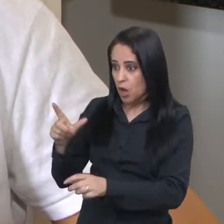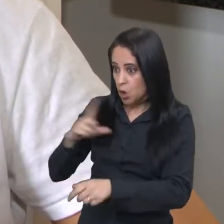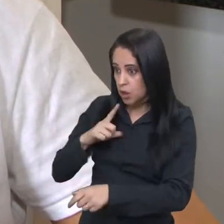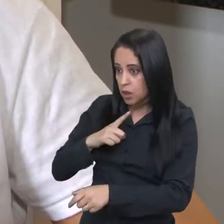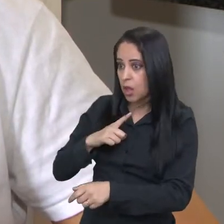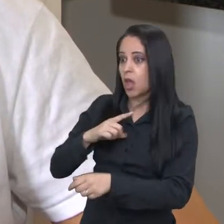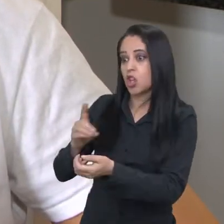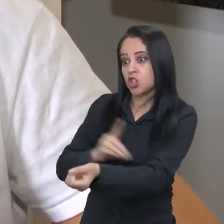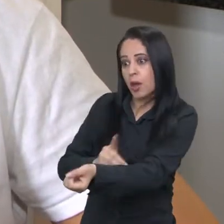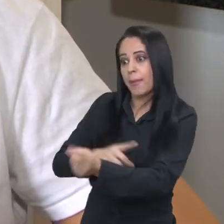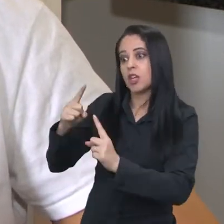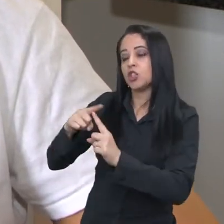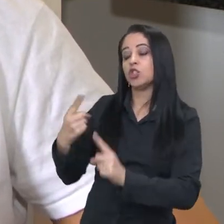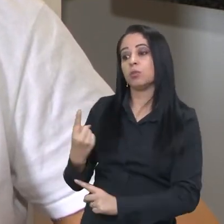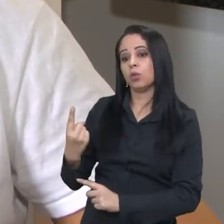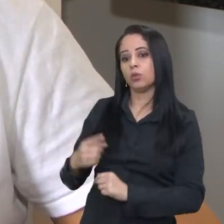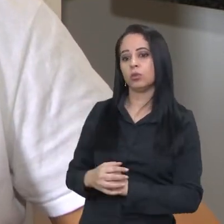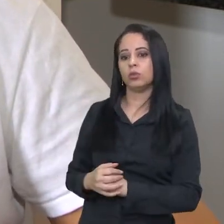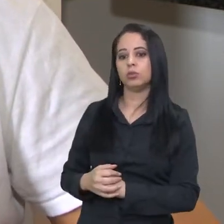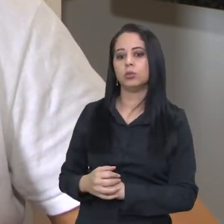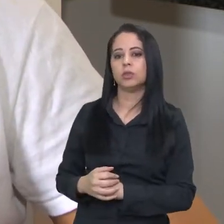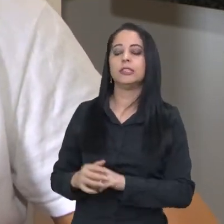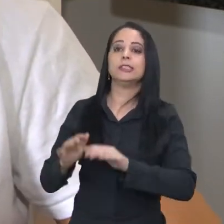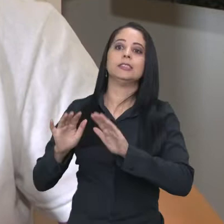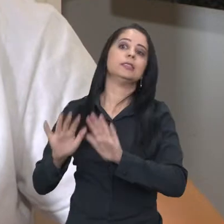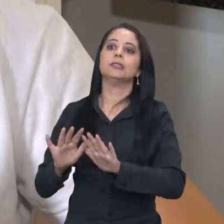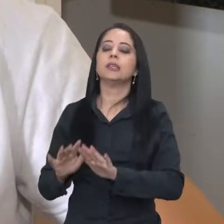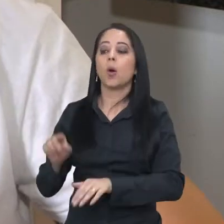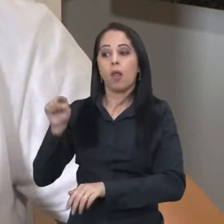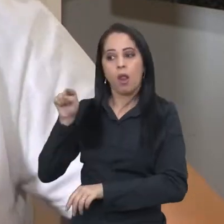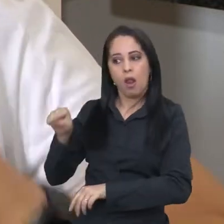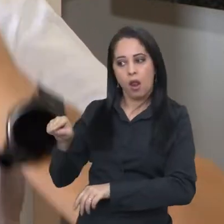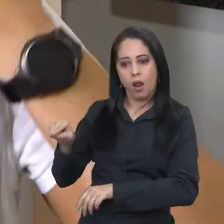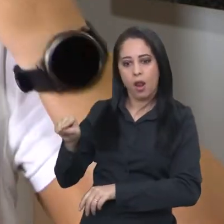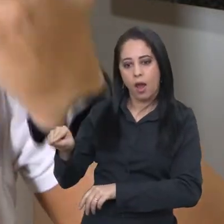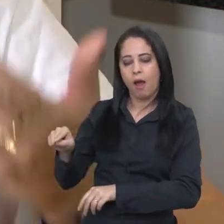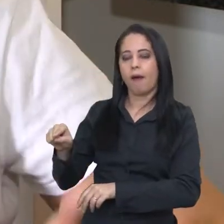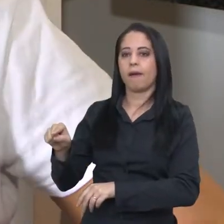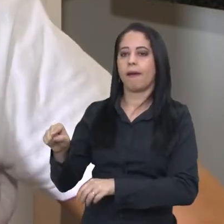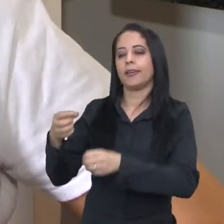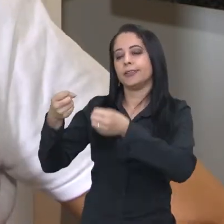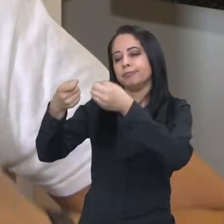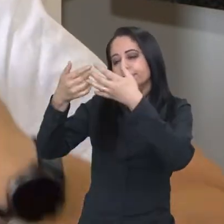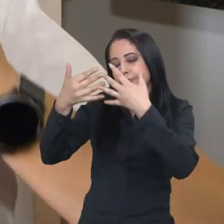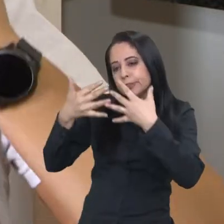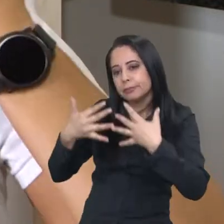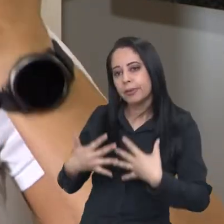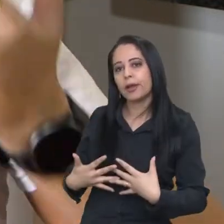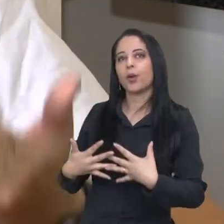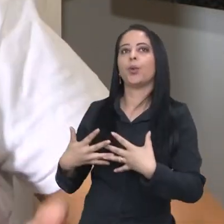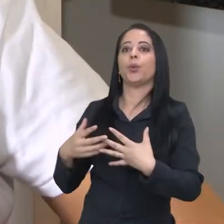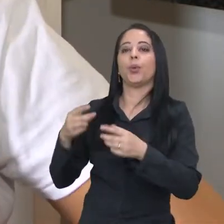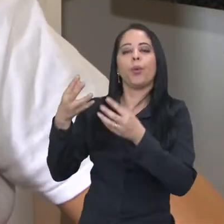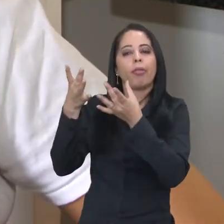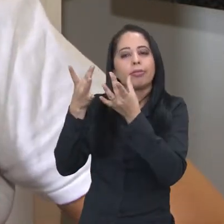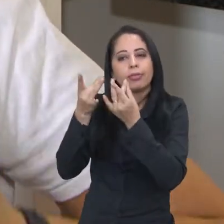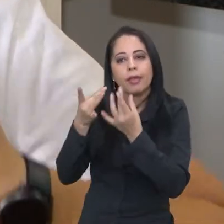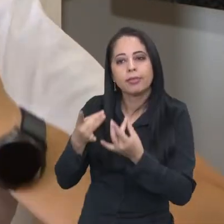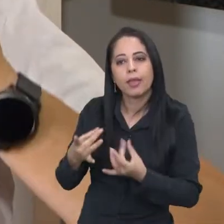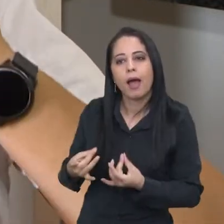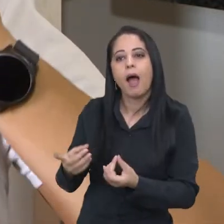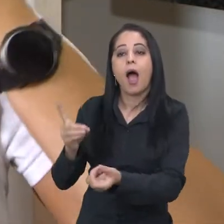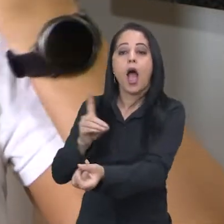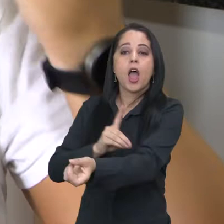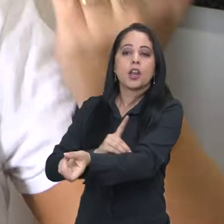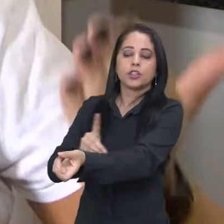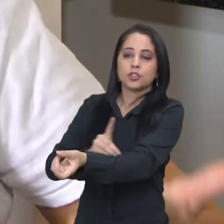diabetes tipo 1. E aí, lá, sim, eles foram sentar comigo, me explicar o que era o